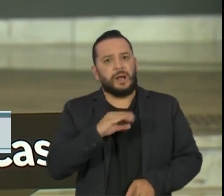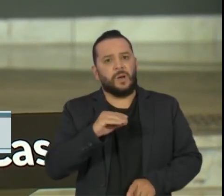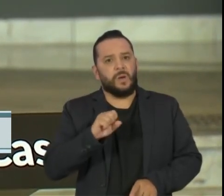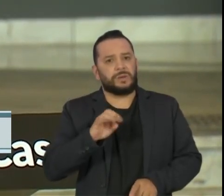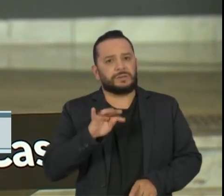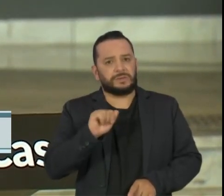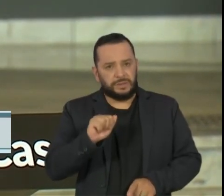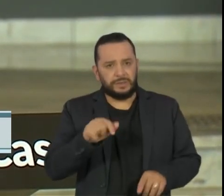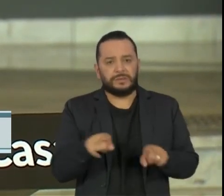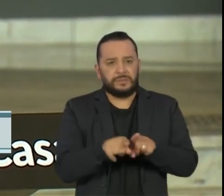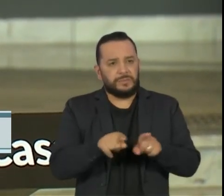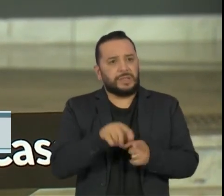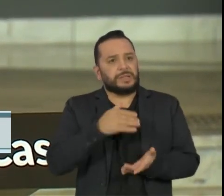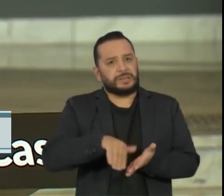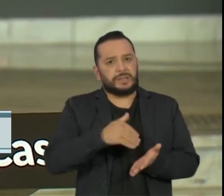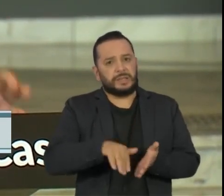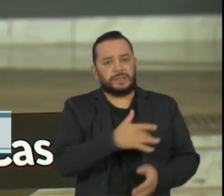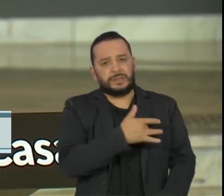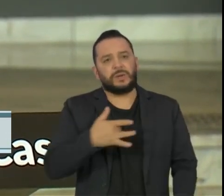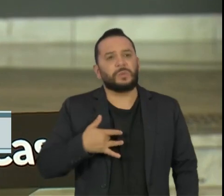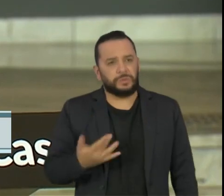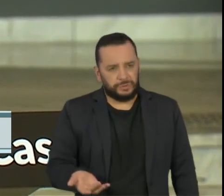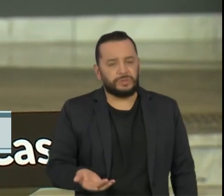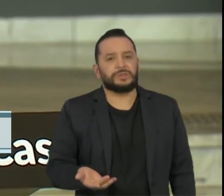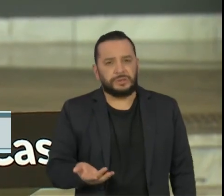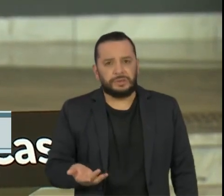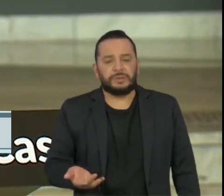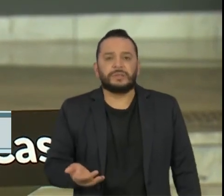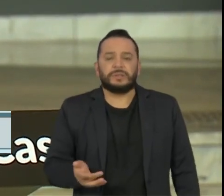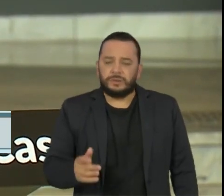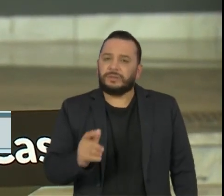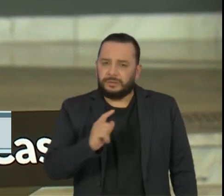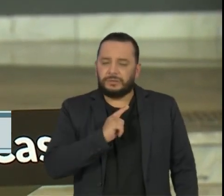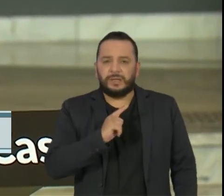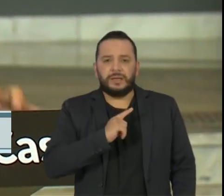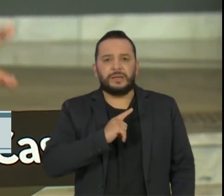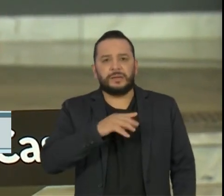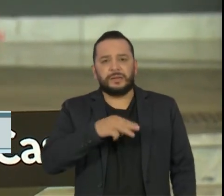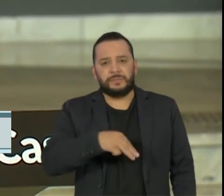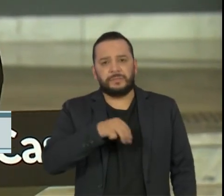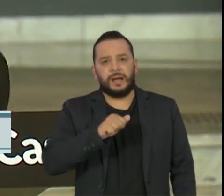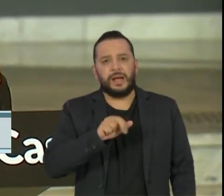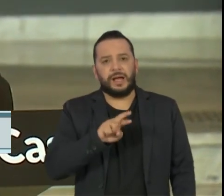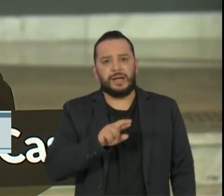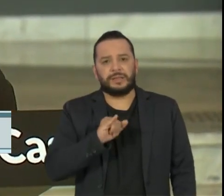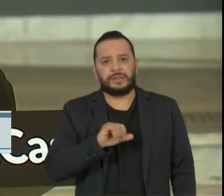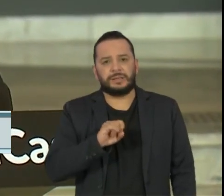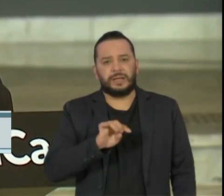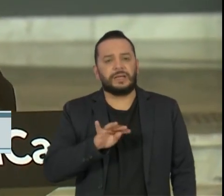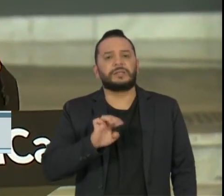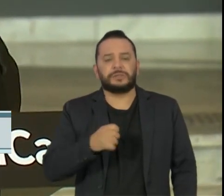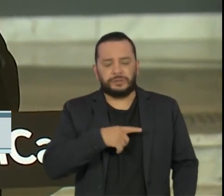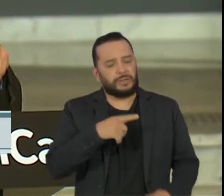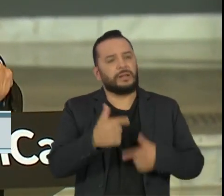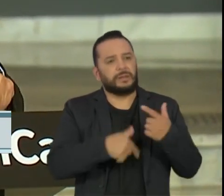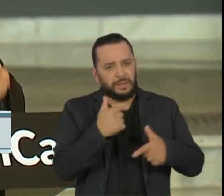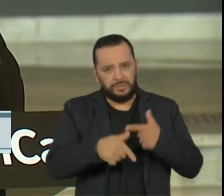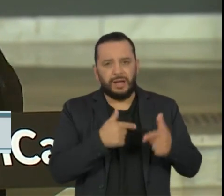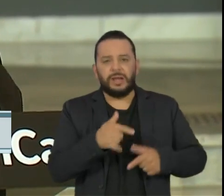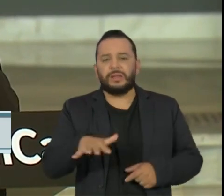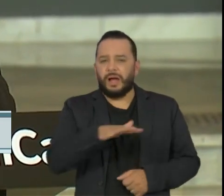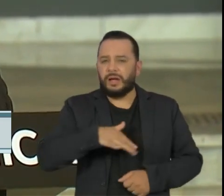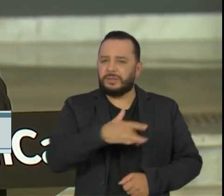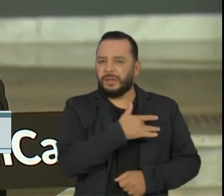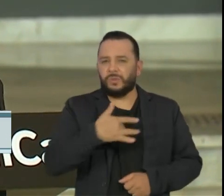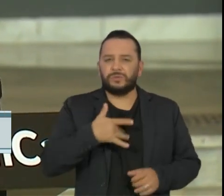e a Secretaria da Saúde, através da Marisete Medeiros, que tem trabalhado com a saúde